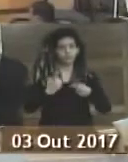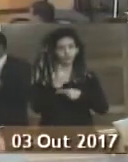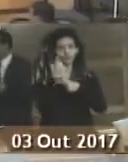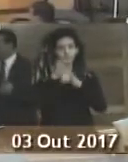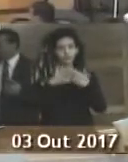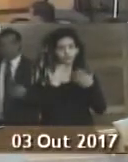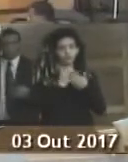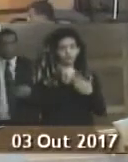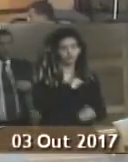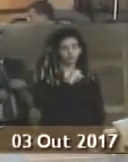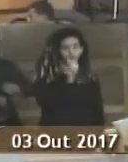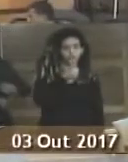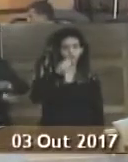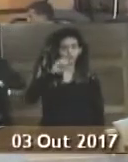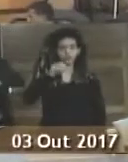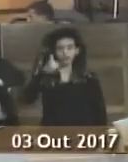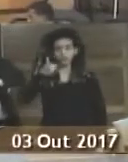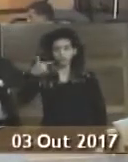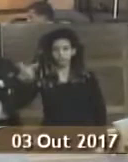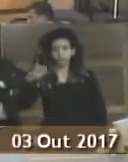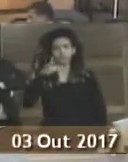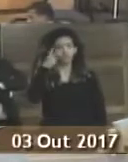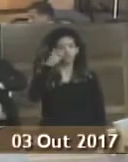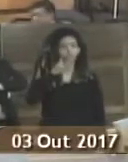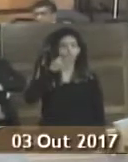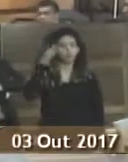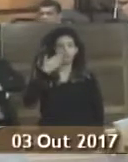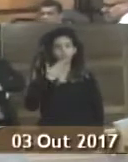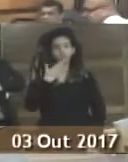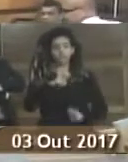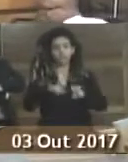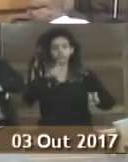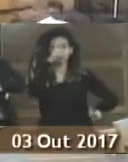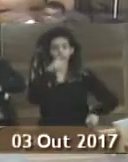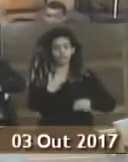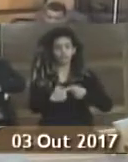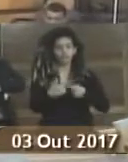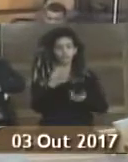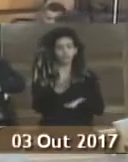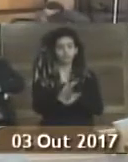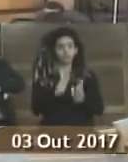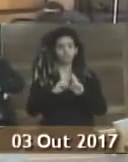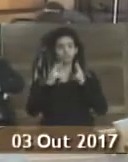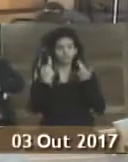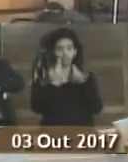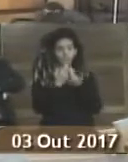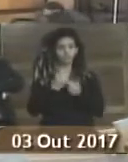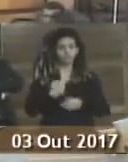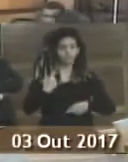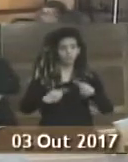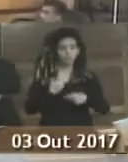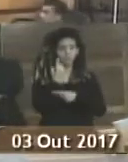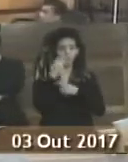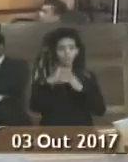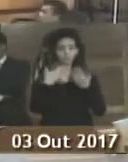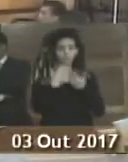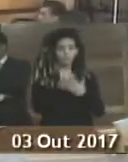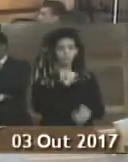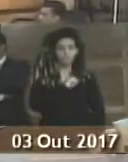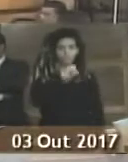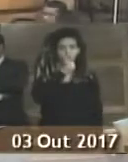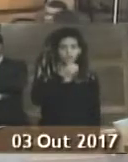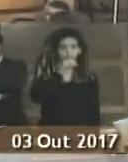única, requerimento número 1112/17, de autor vereador Flavinho, solicitando a mesa ser justificada sua ausência em sessão dia 14 de setembro. Em discussão única, requerimento